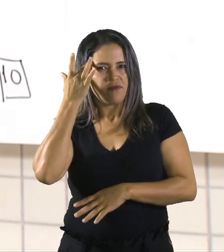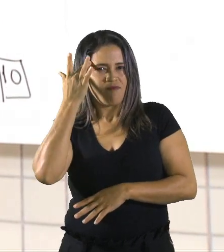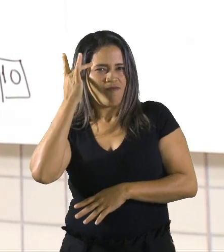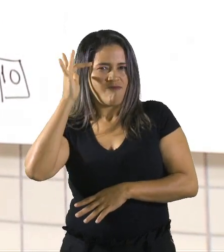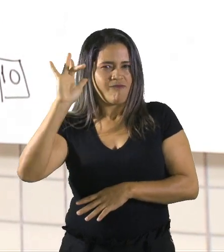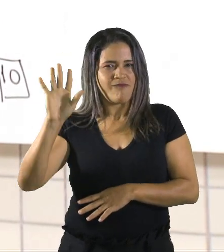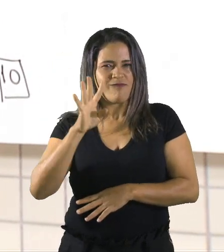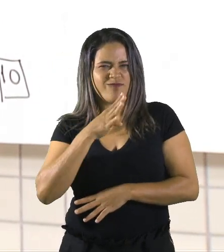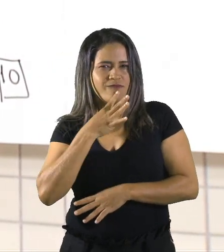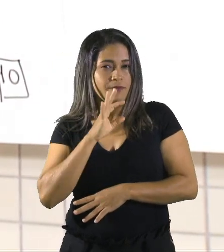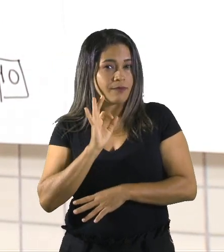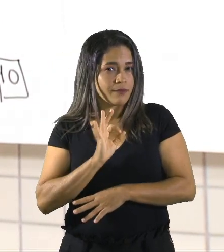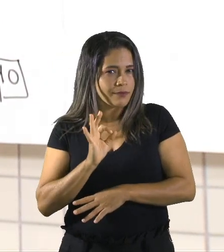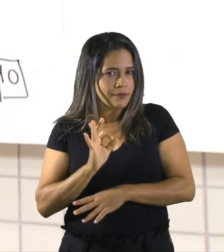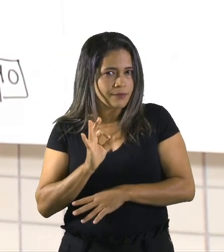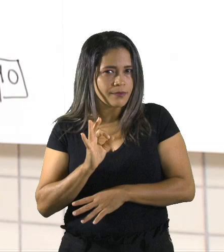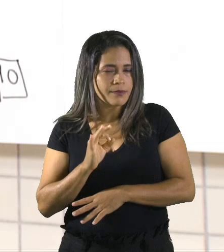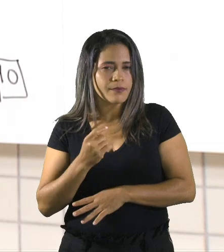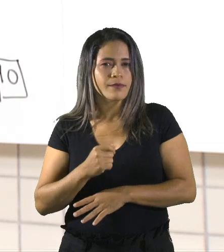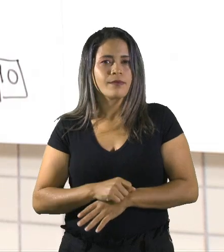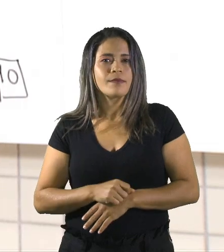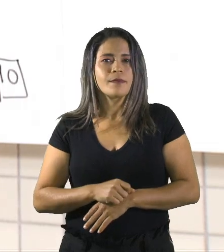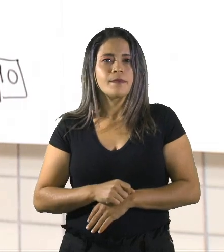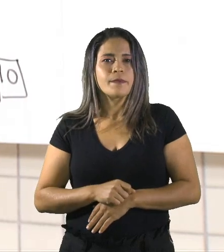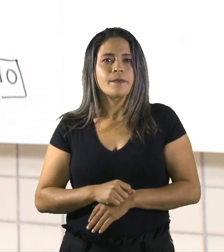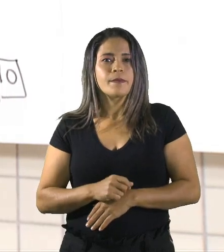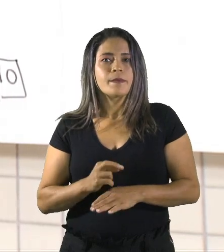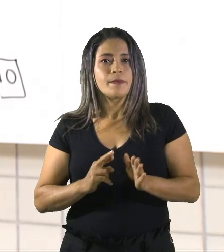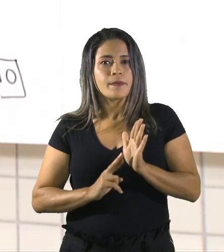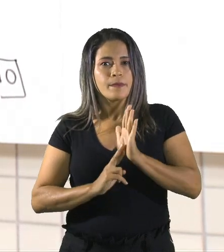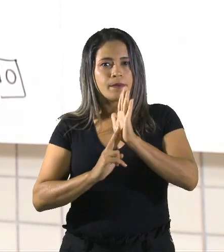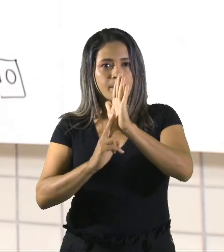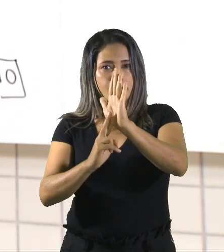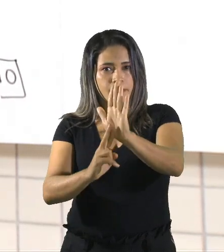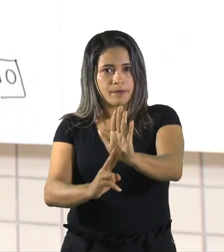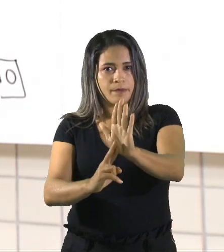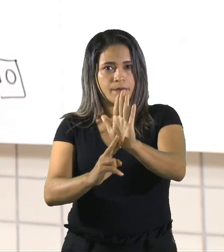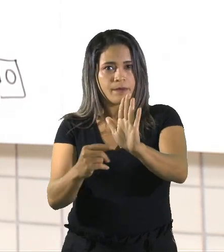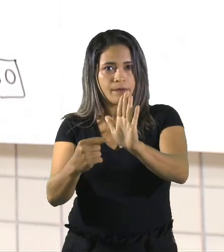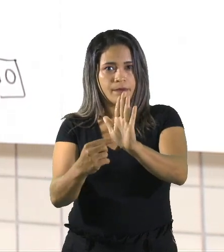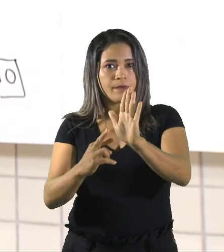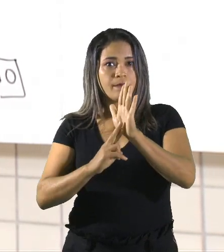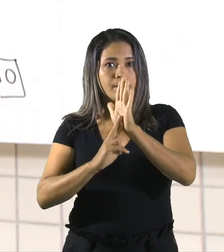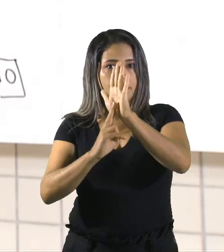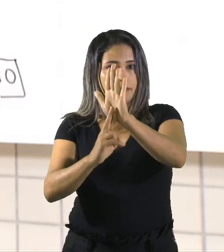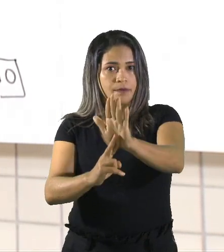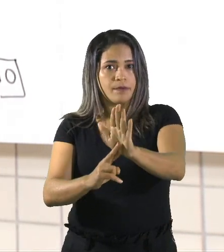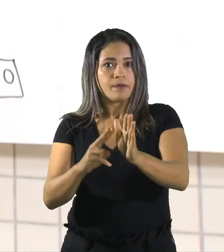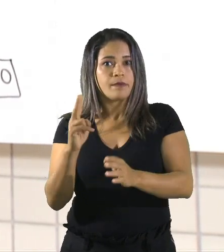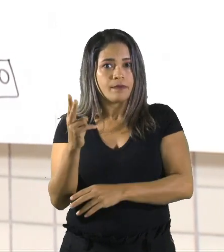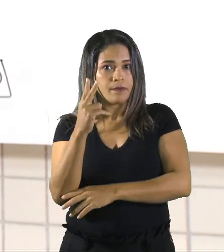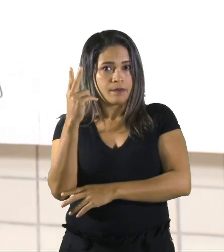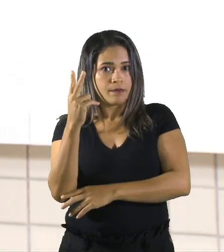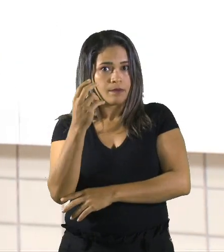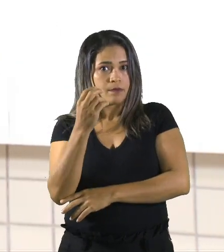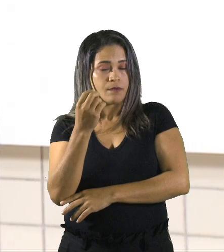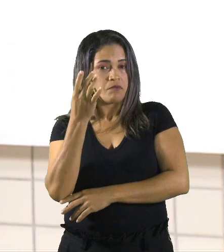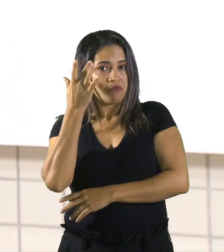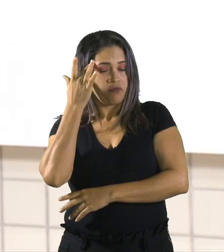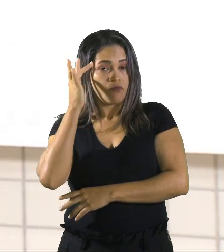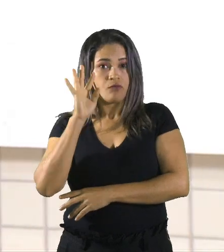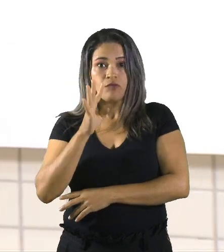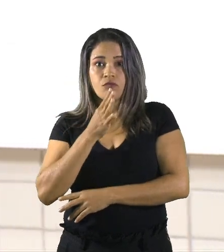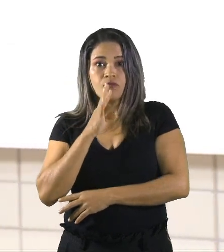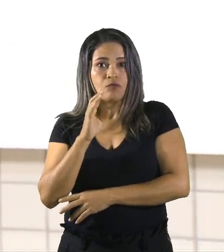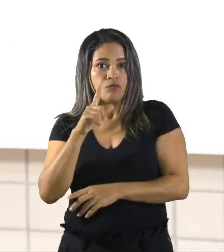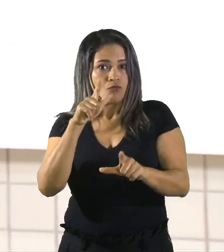um valor desconhecido, eu vou representar esse valor desconhecido por uma letra, Certo? Então vamos fazer o seguinte, vamos aqui